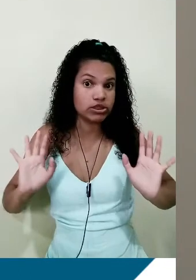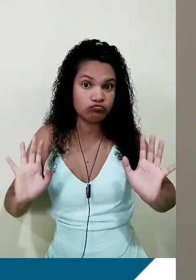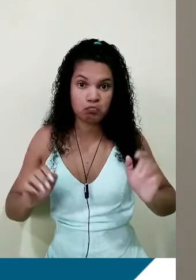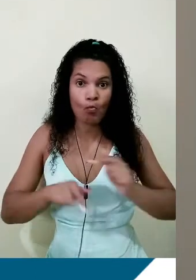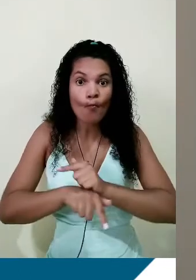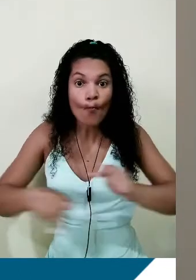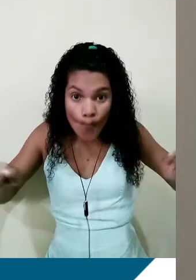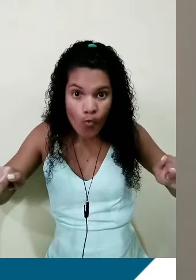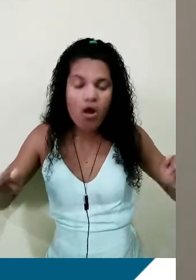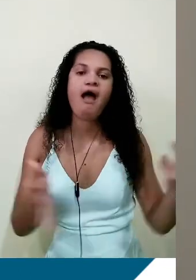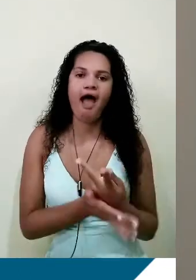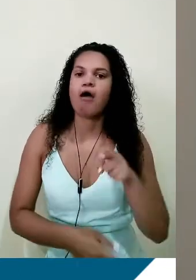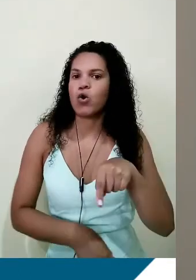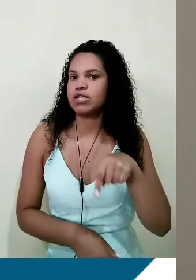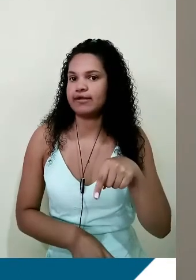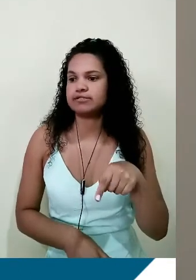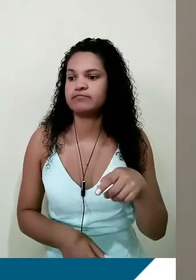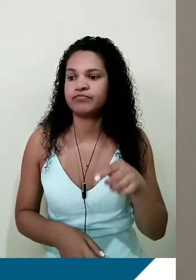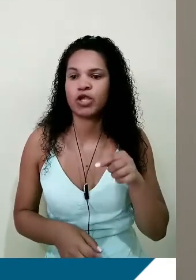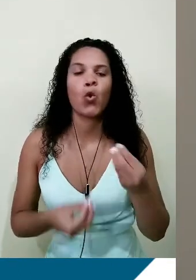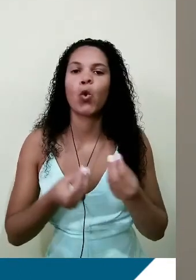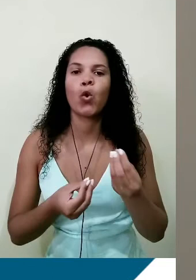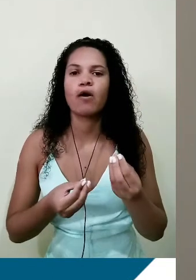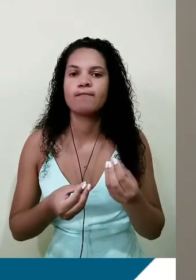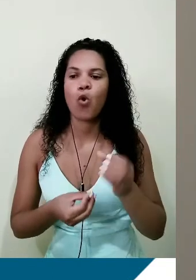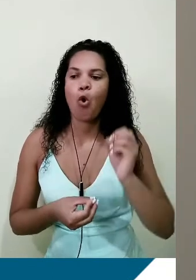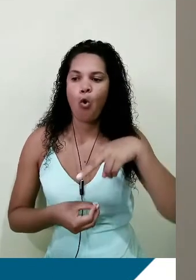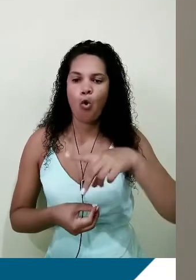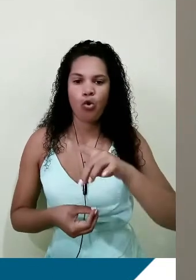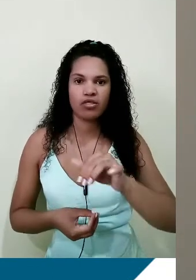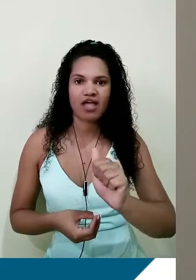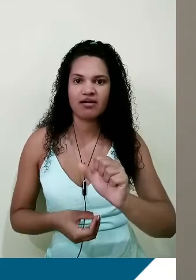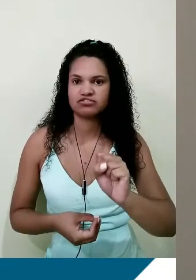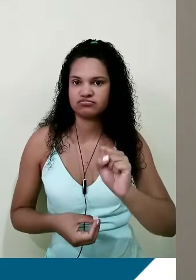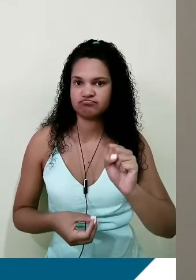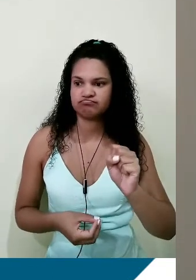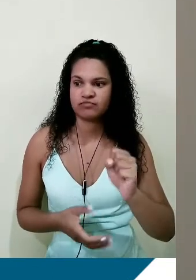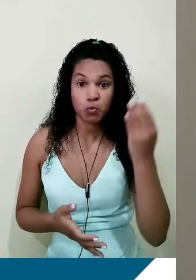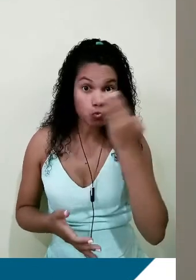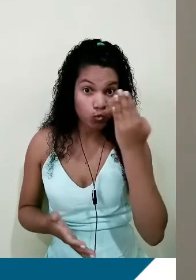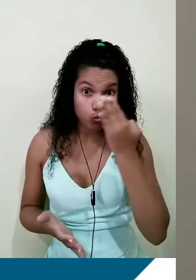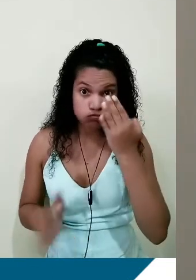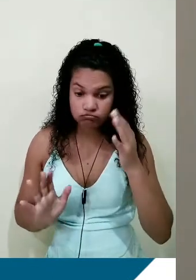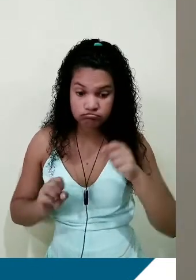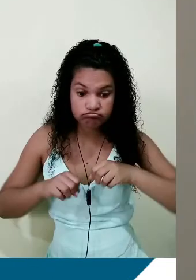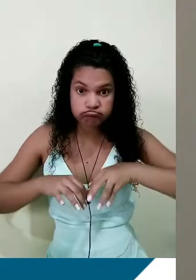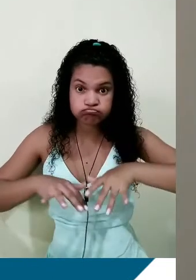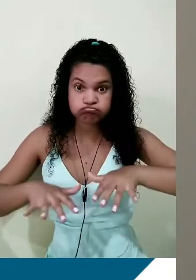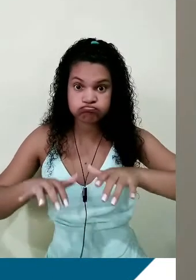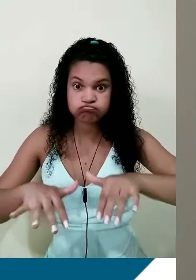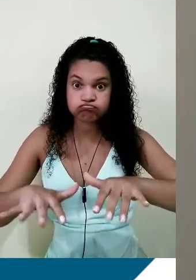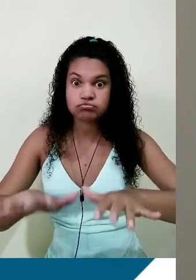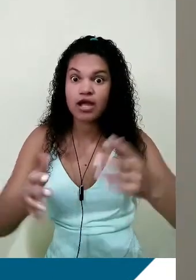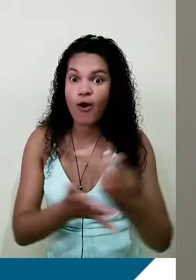de ondas. Estas ondas eletromagnéticas fazem com que o calor, a